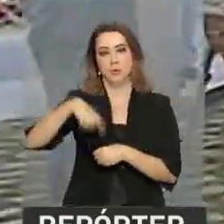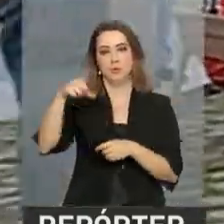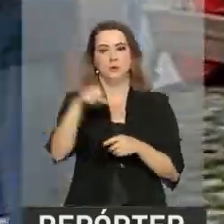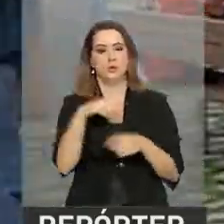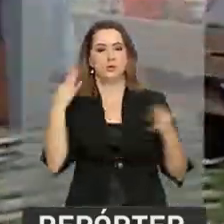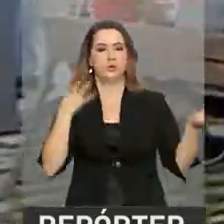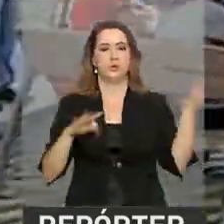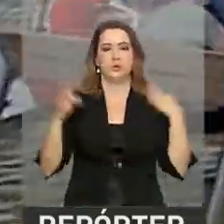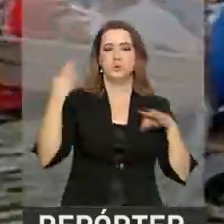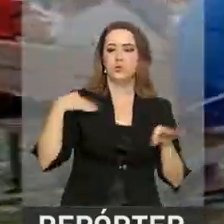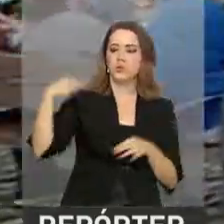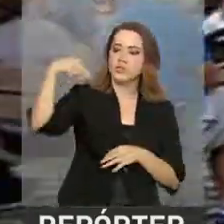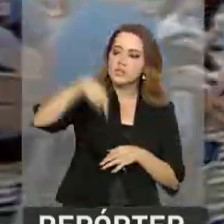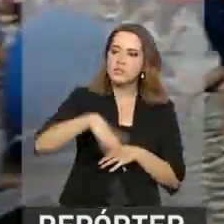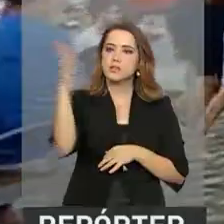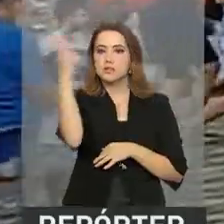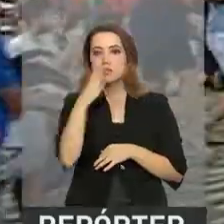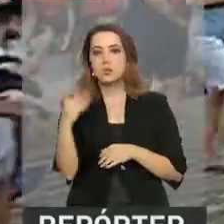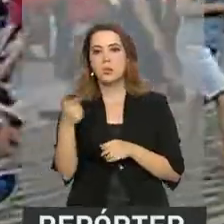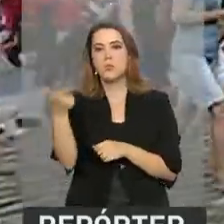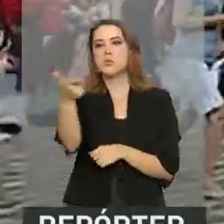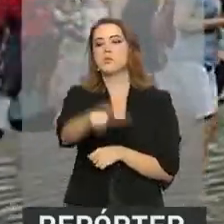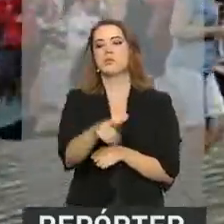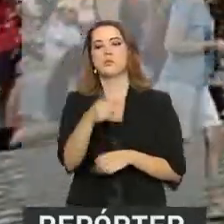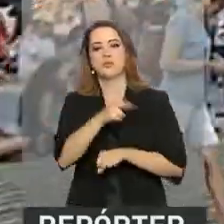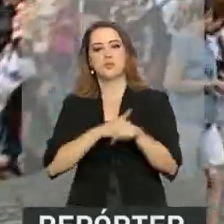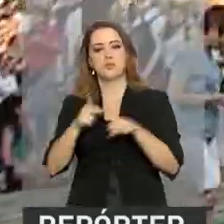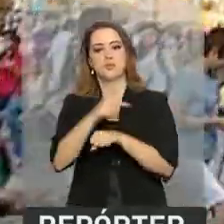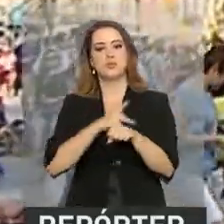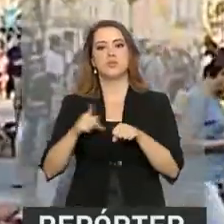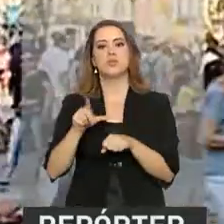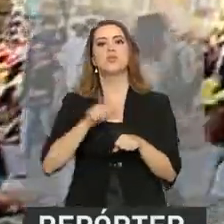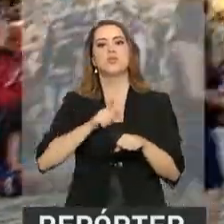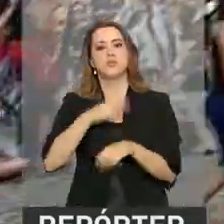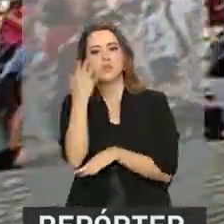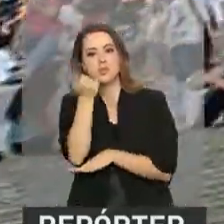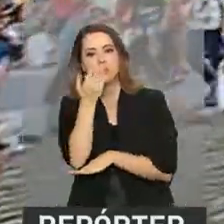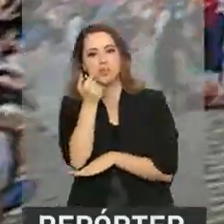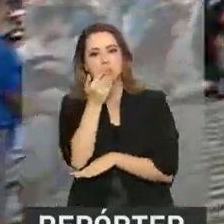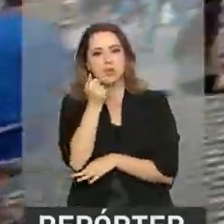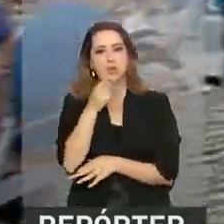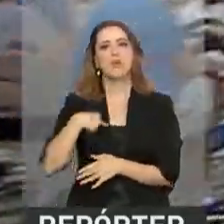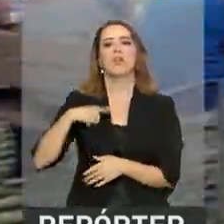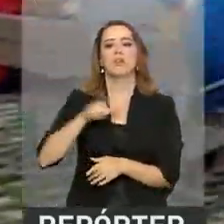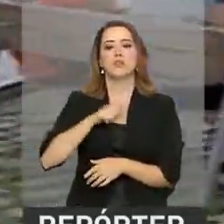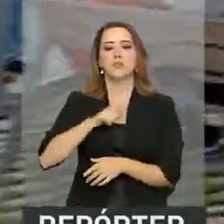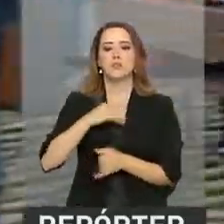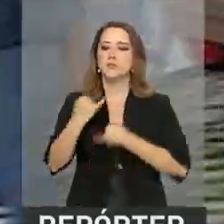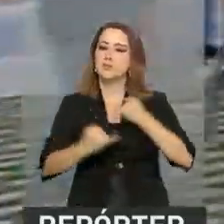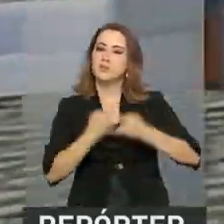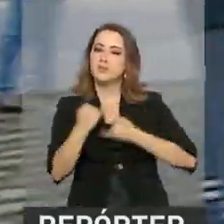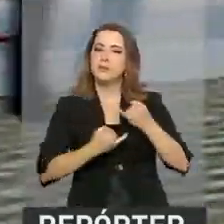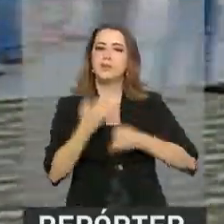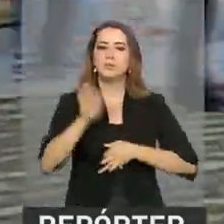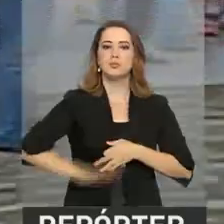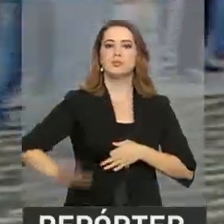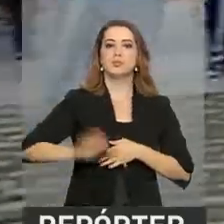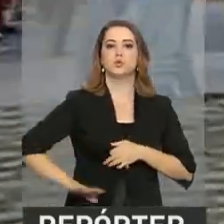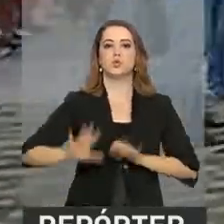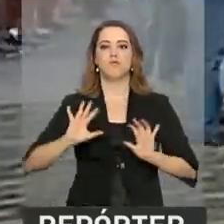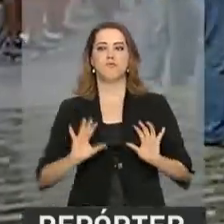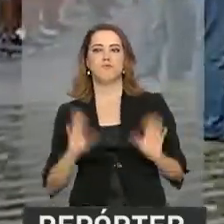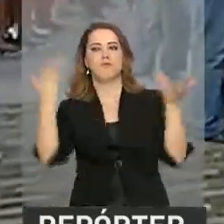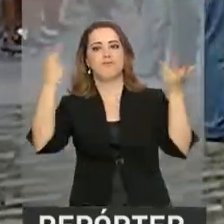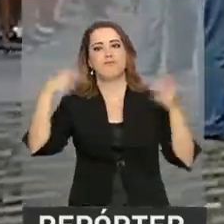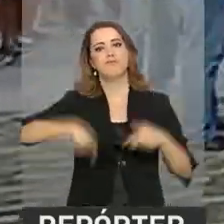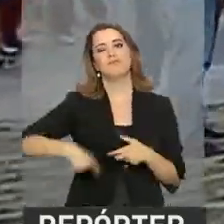turistas nacionais, internacionais. Tem food truck, tem brinquedo para as crianças, enfim, uma grande festa realmente sendo